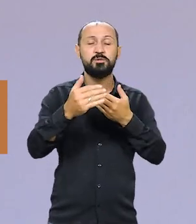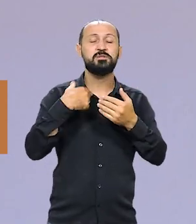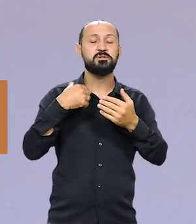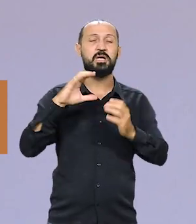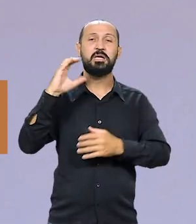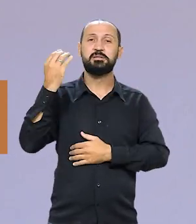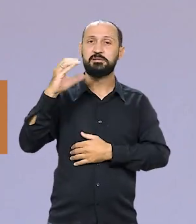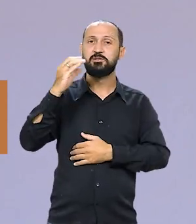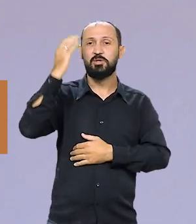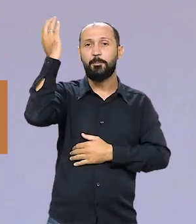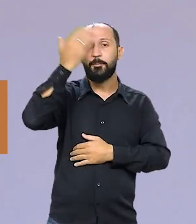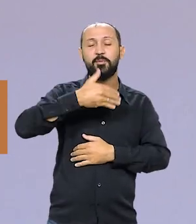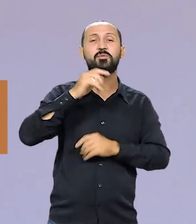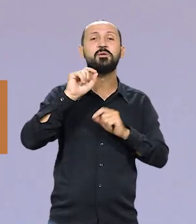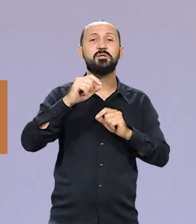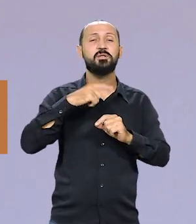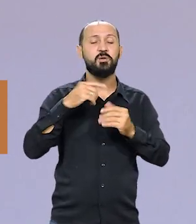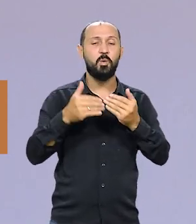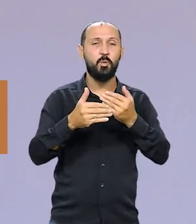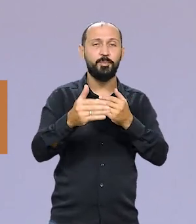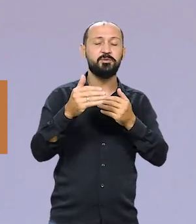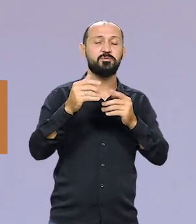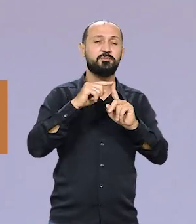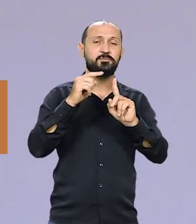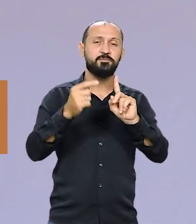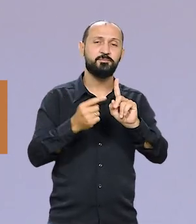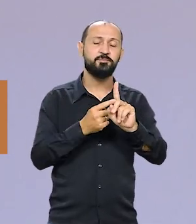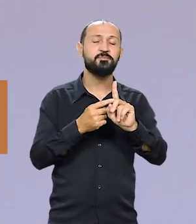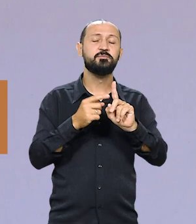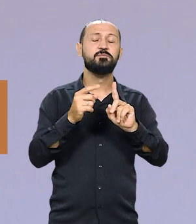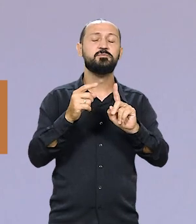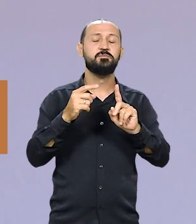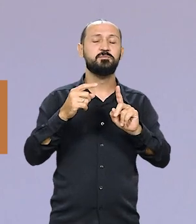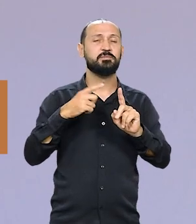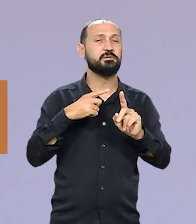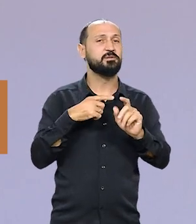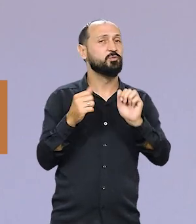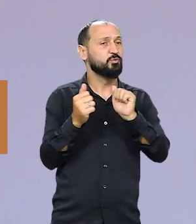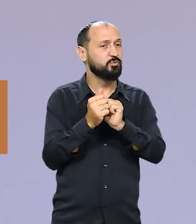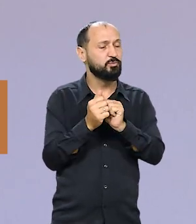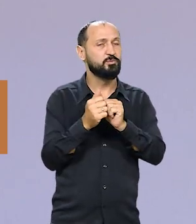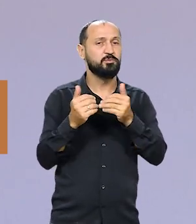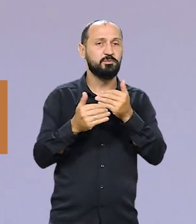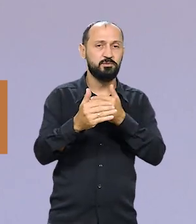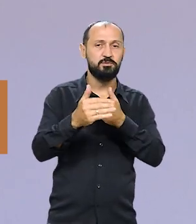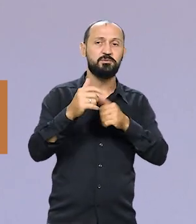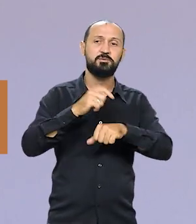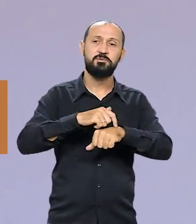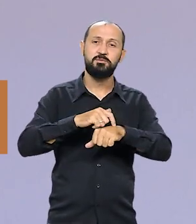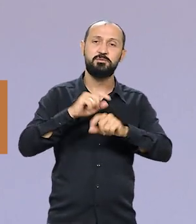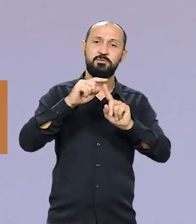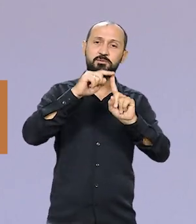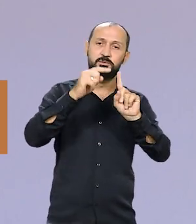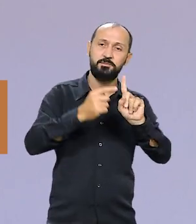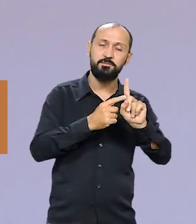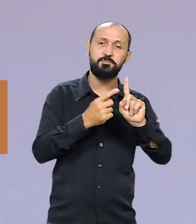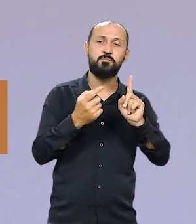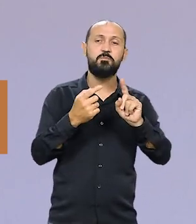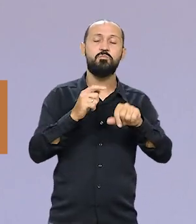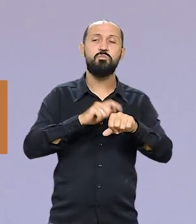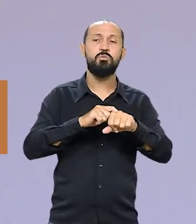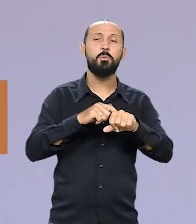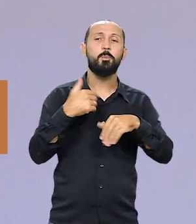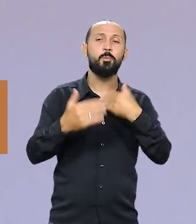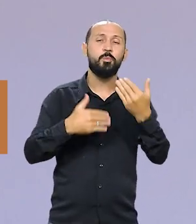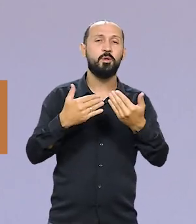Hoje a ciência já sabe e comprova que desde a gestação, né, você tem já durante a